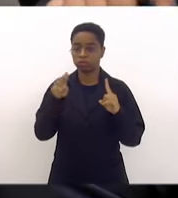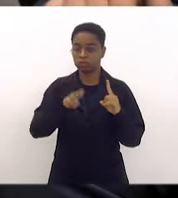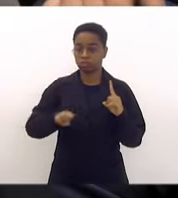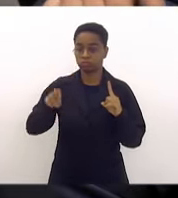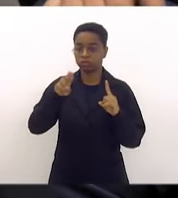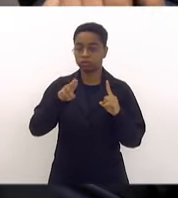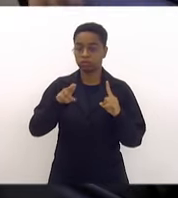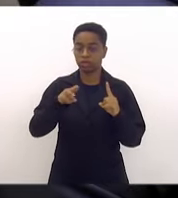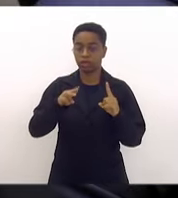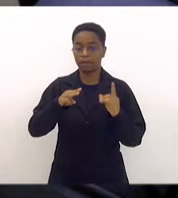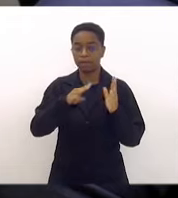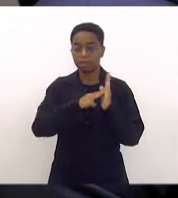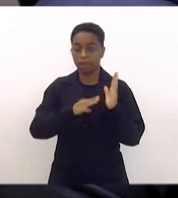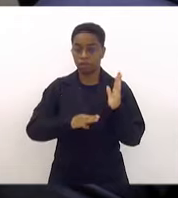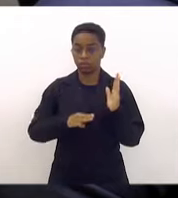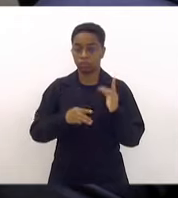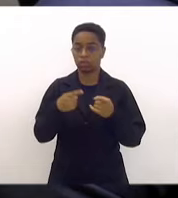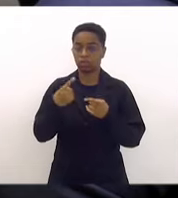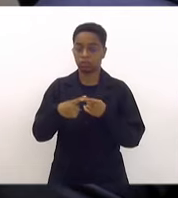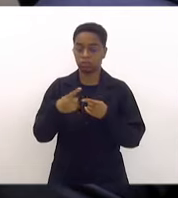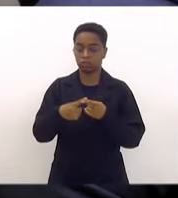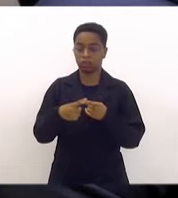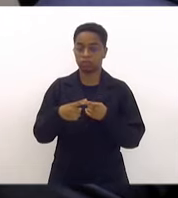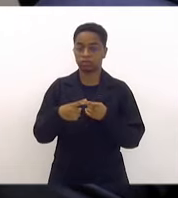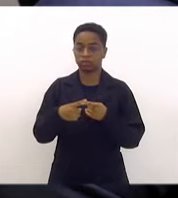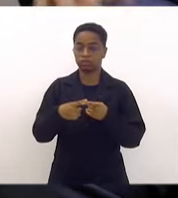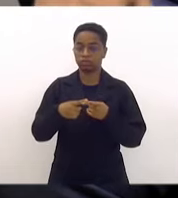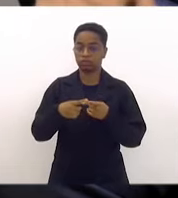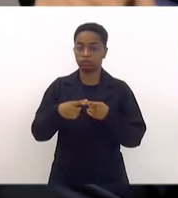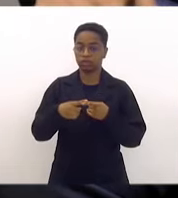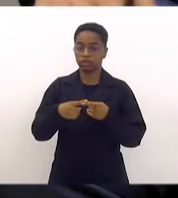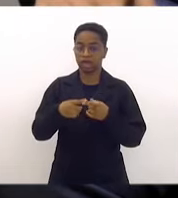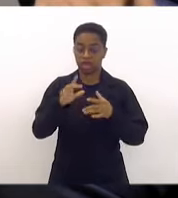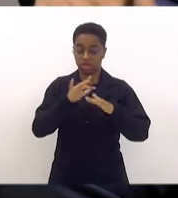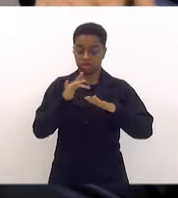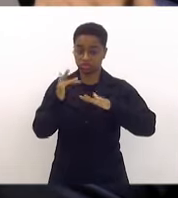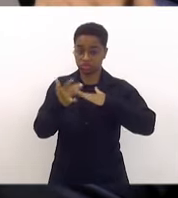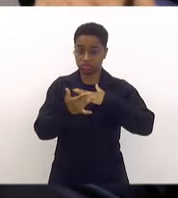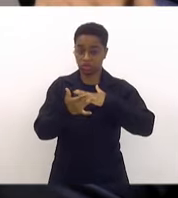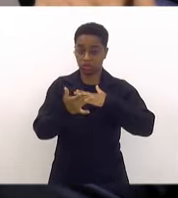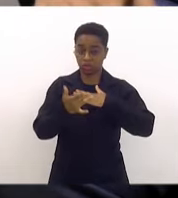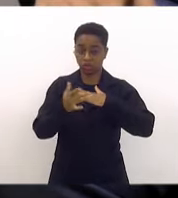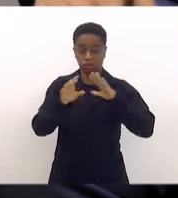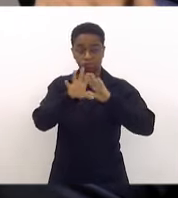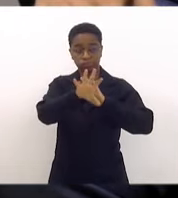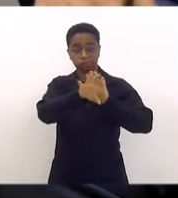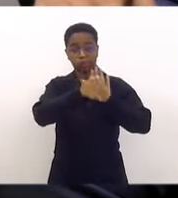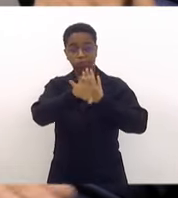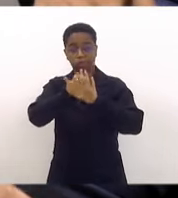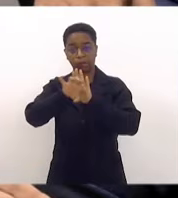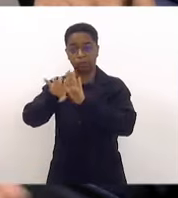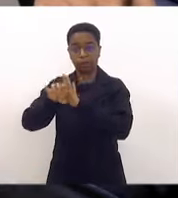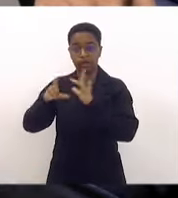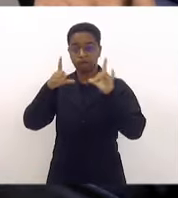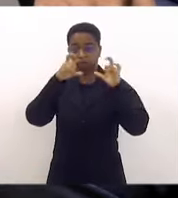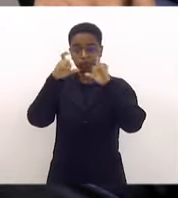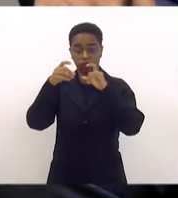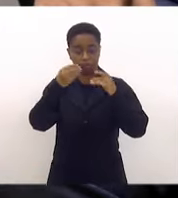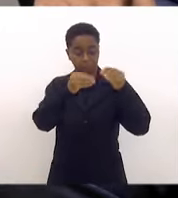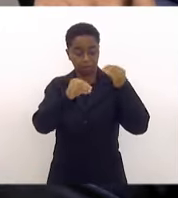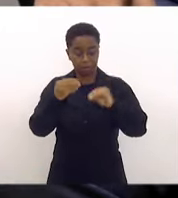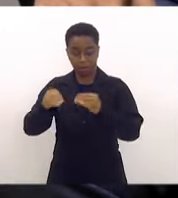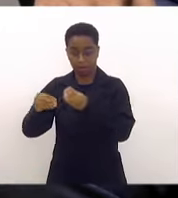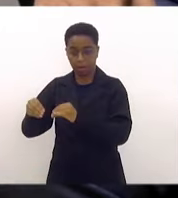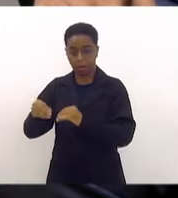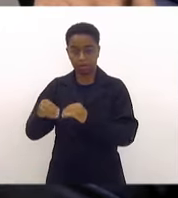tipo de método que retira das redes sociais a foto das pessoas e colocam no álbum de